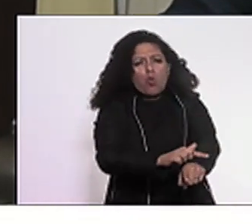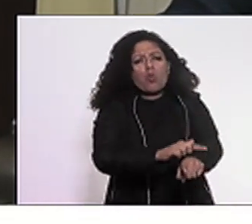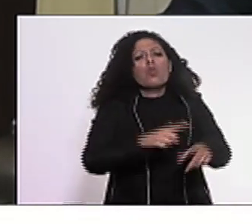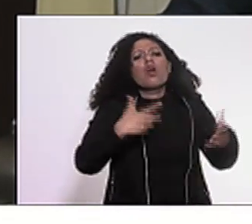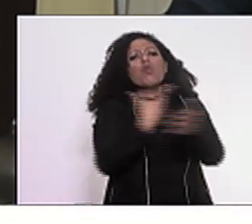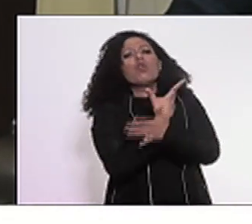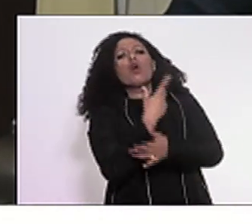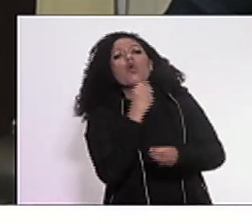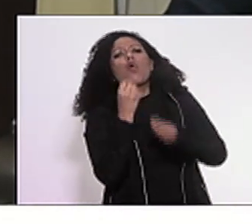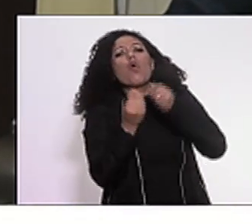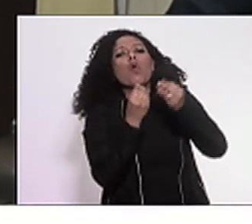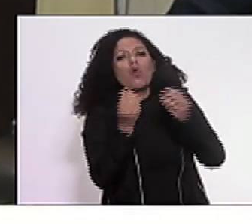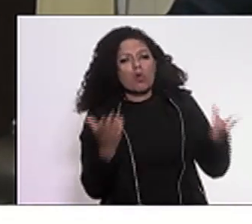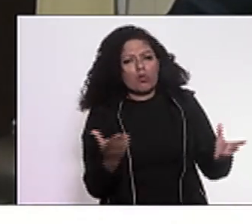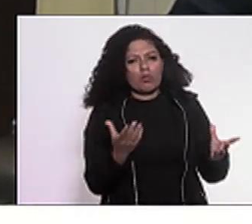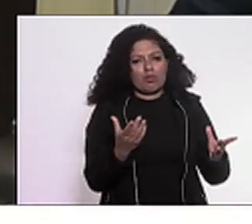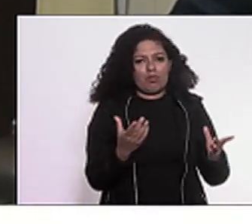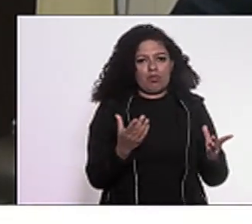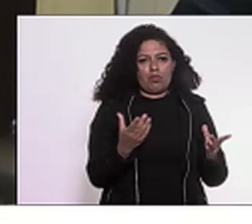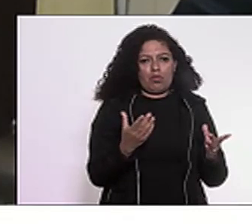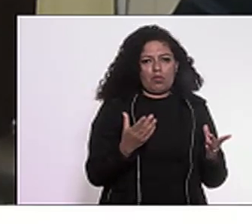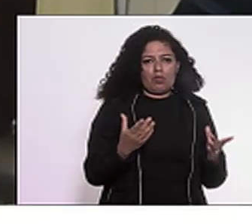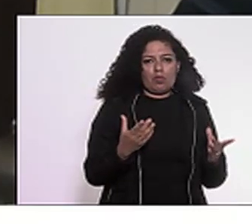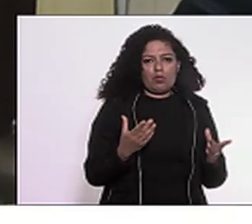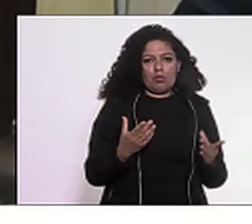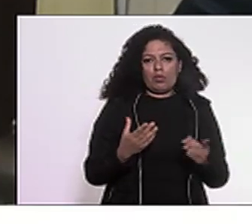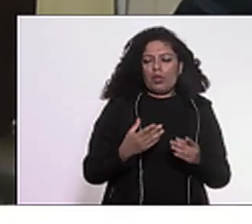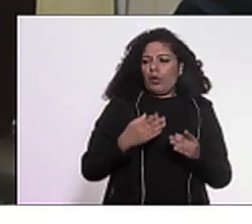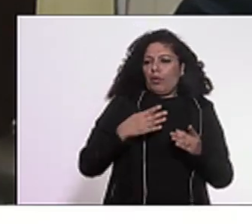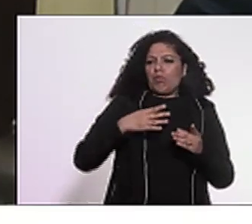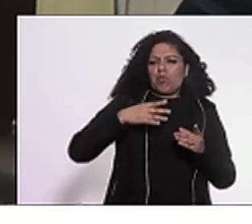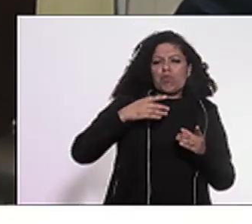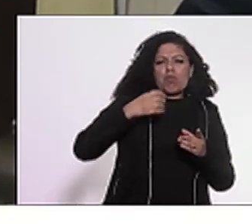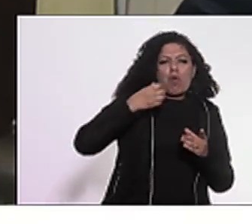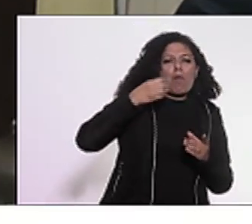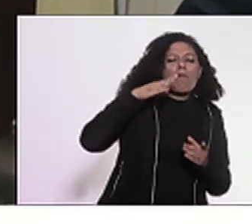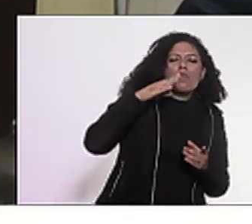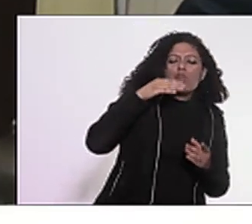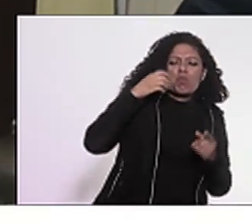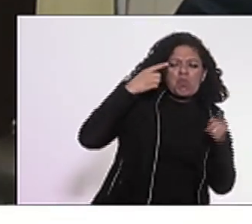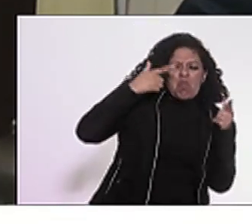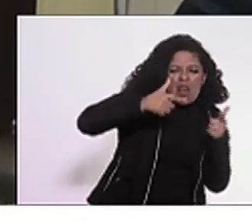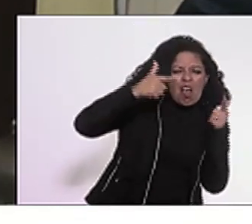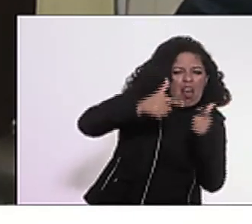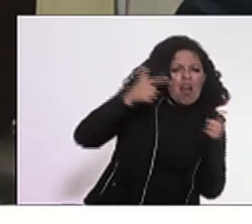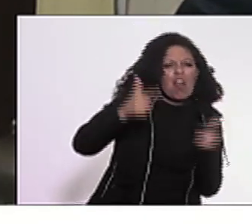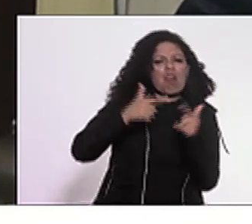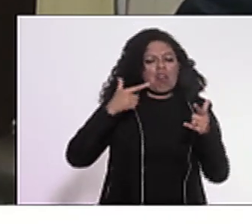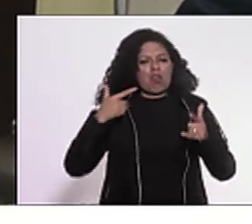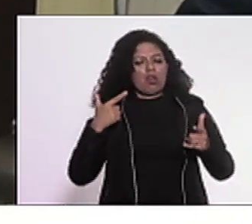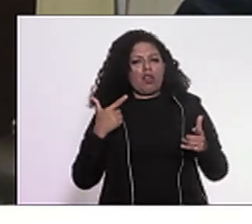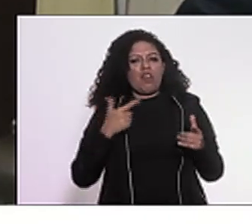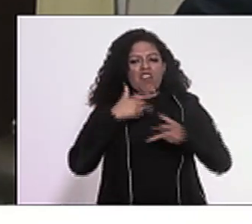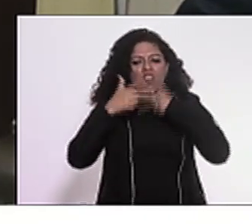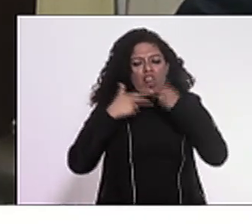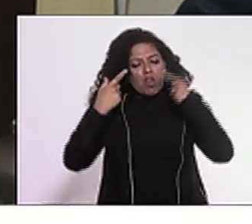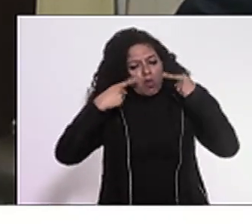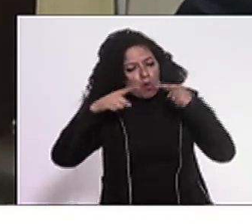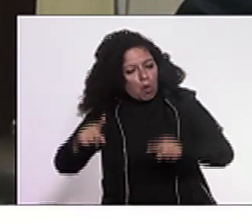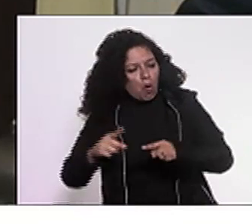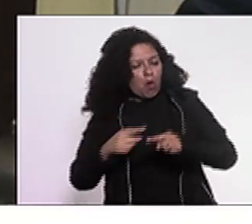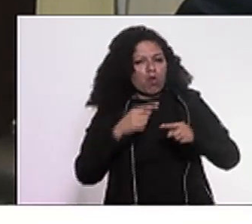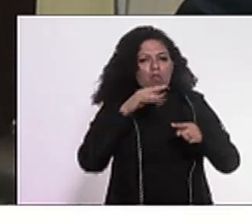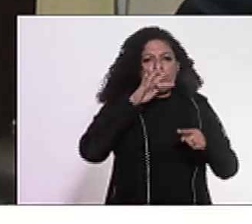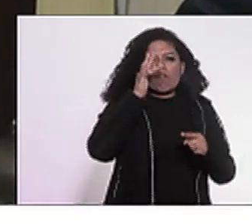formas. Ele acontece através de mobbing, de stalking, de bullying, dentro do serviço público, entre colegas,